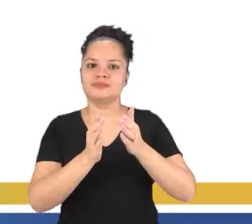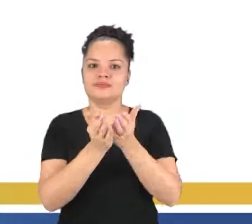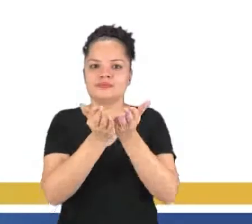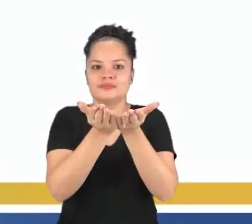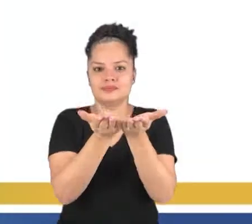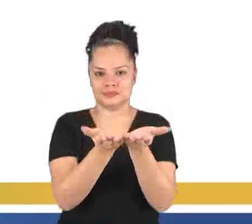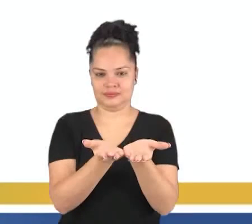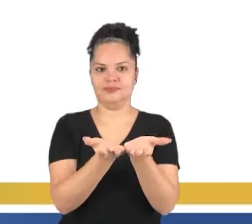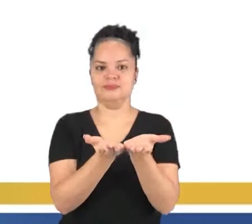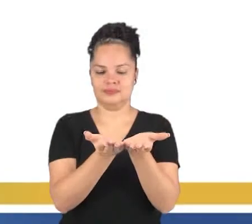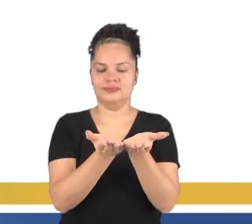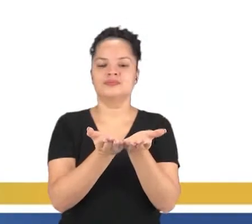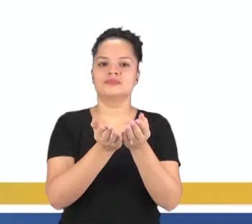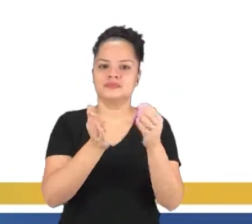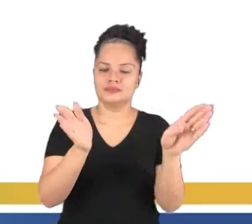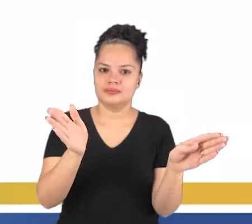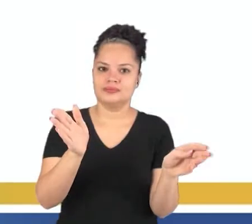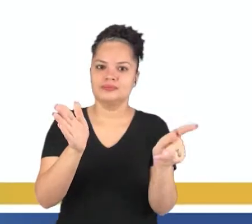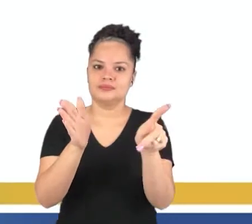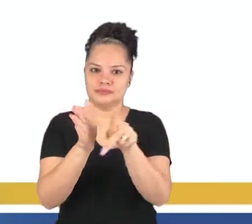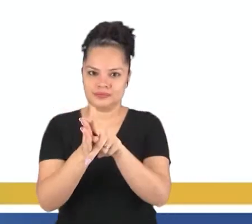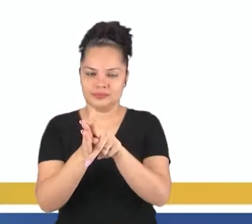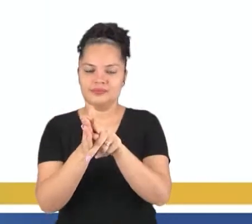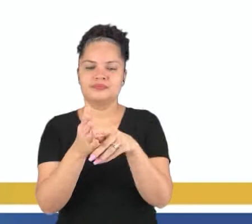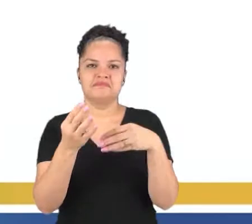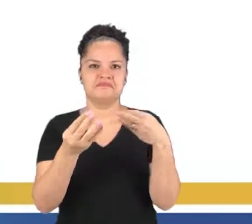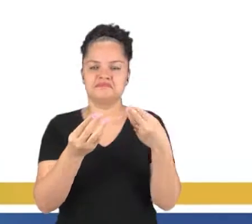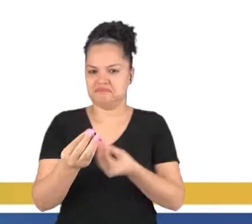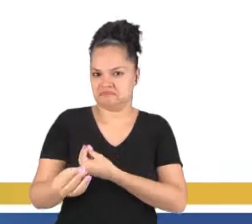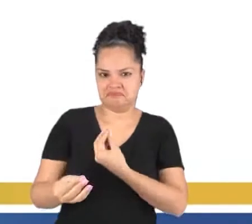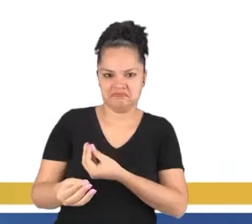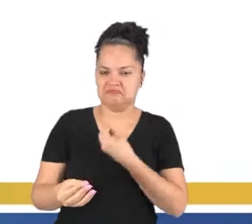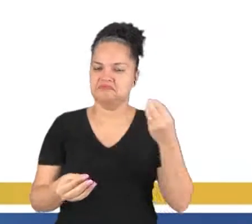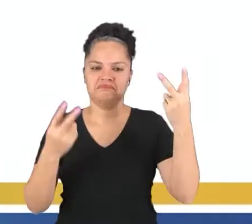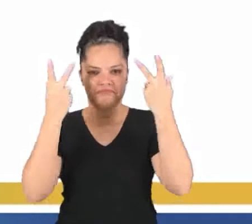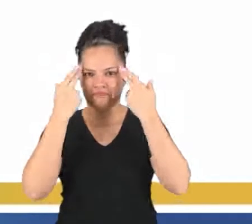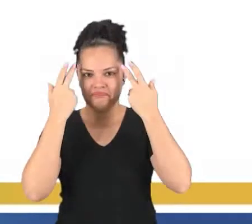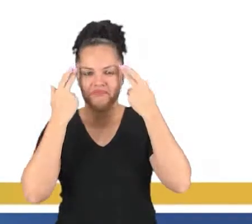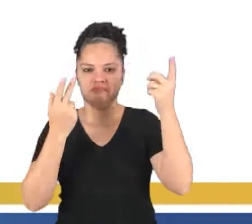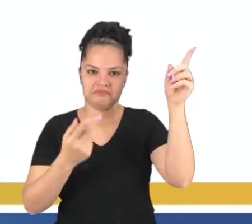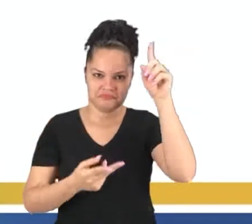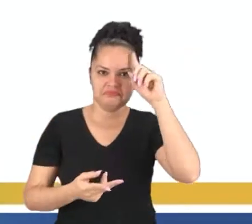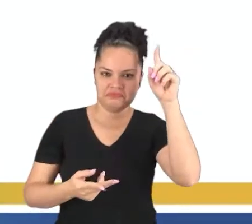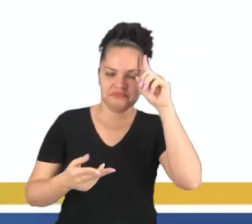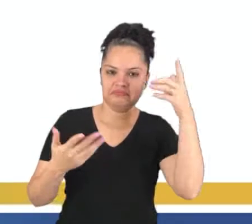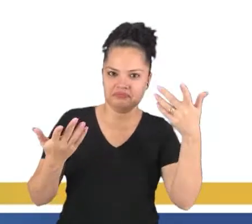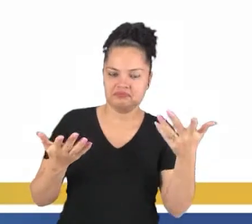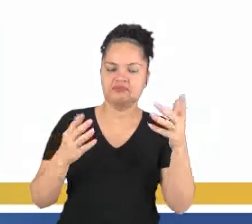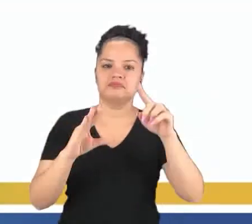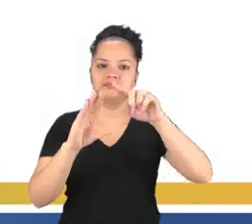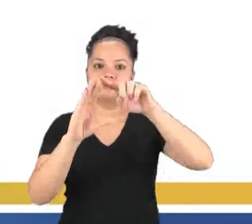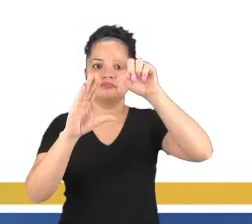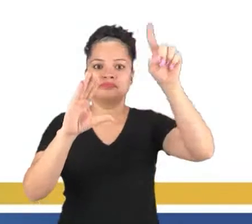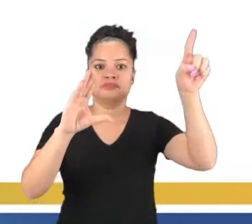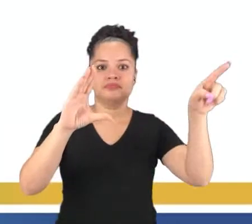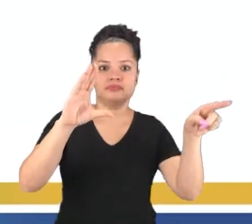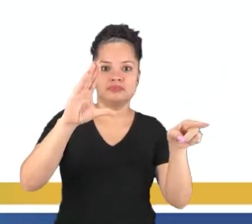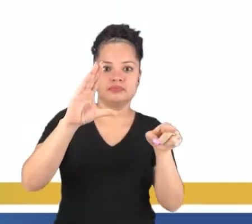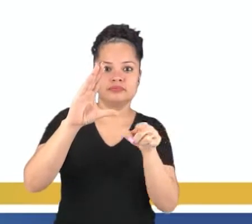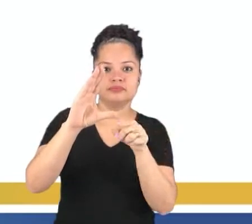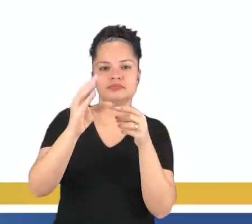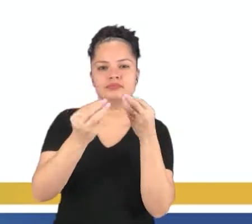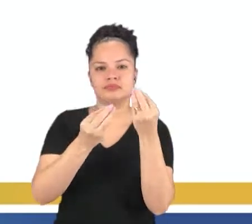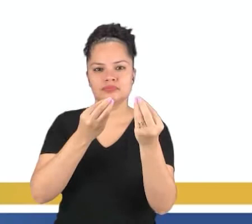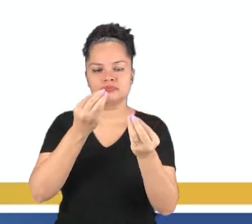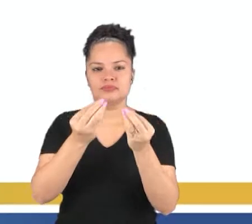que faz parte do nosso dia a dia. Em termos de definição, a gente chama de circunferência a linha formada